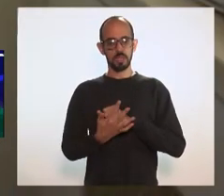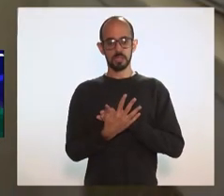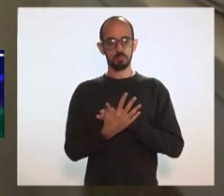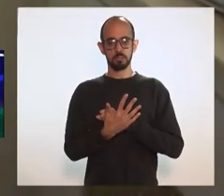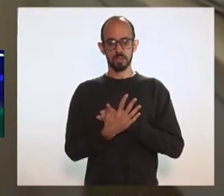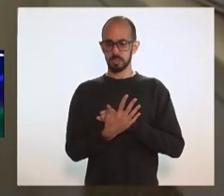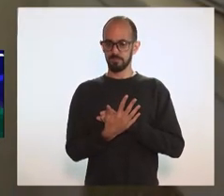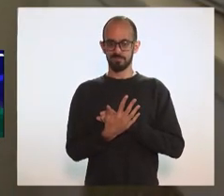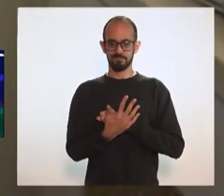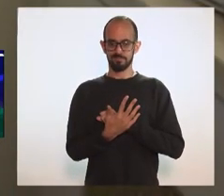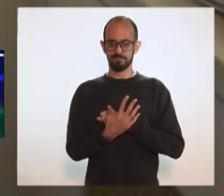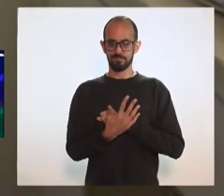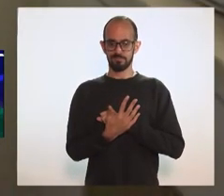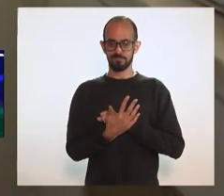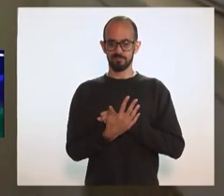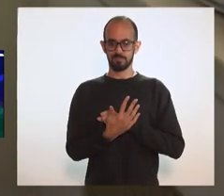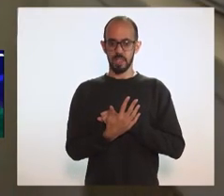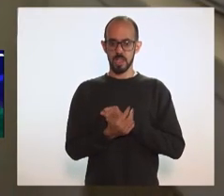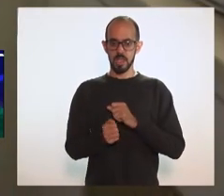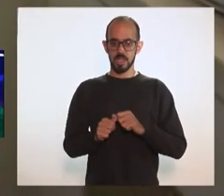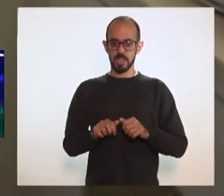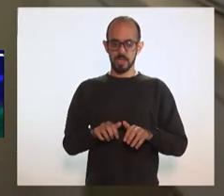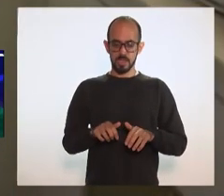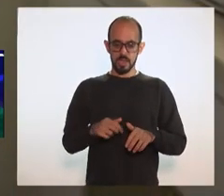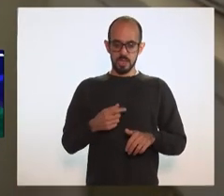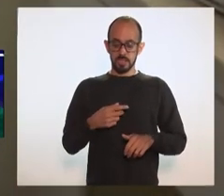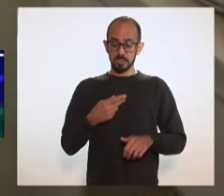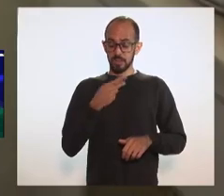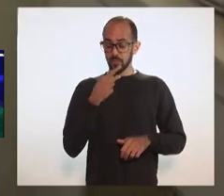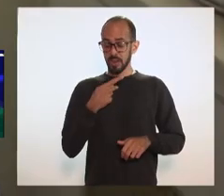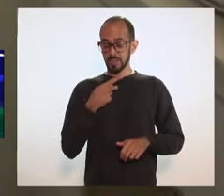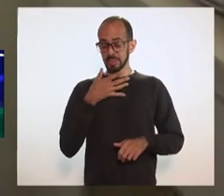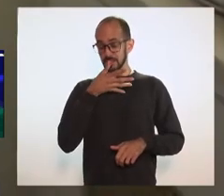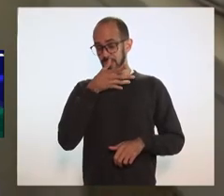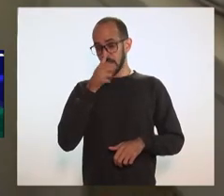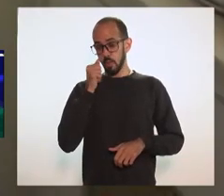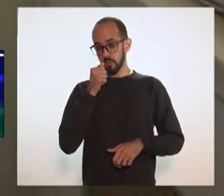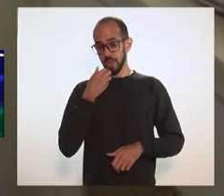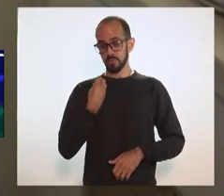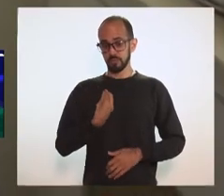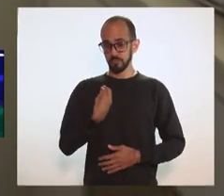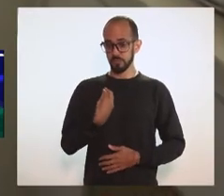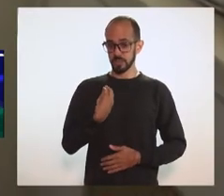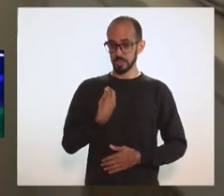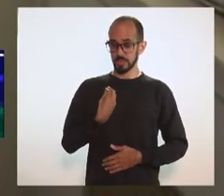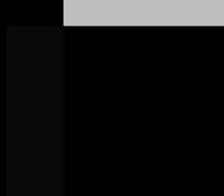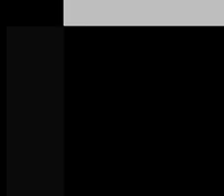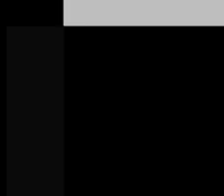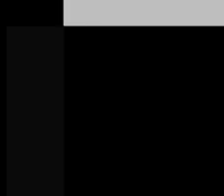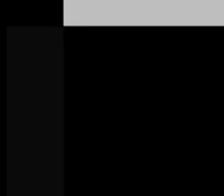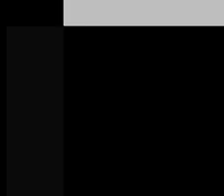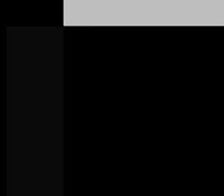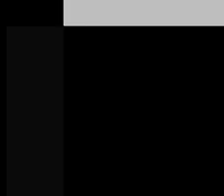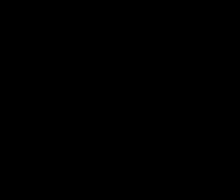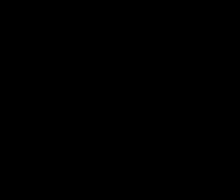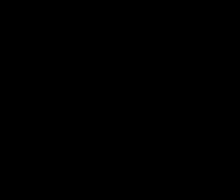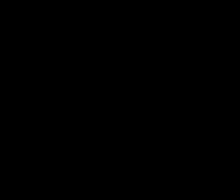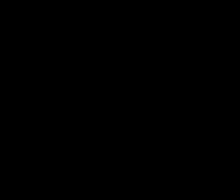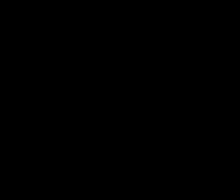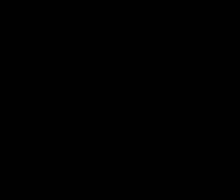Nós estamos falando em salvar vidas, que é mais importante,